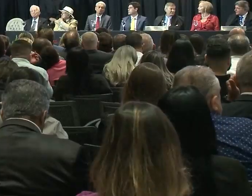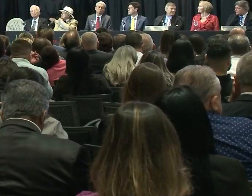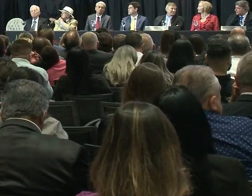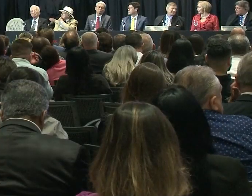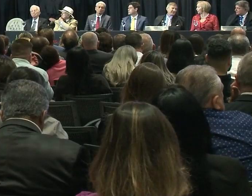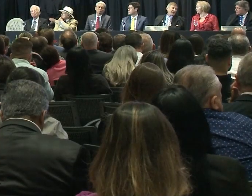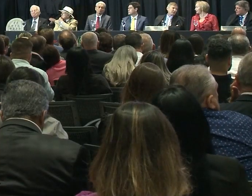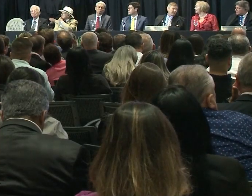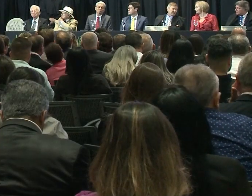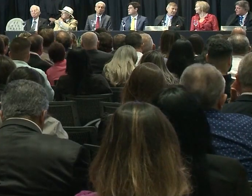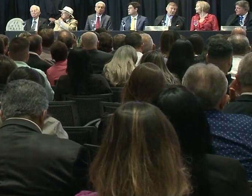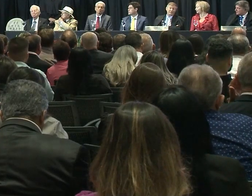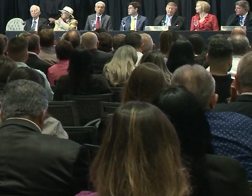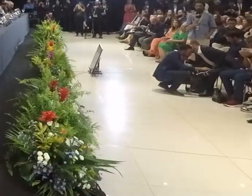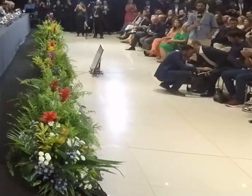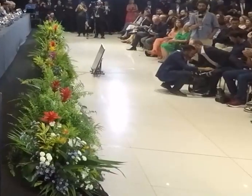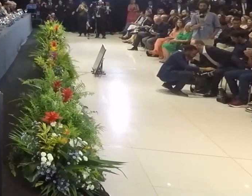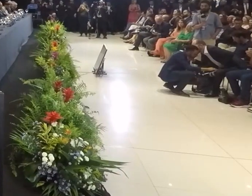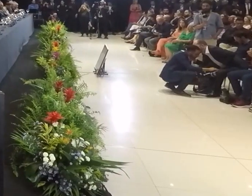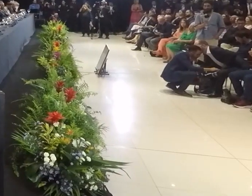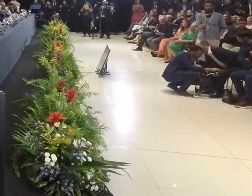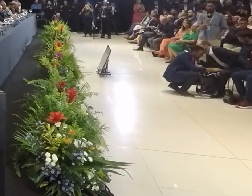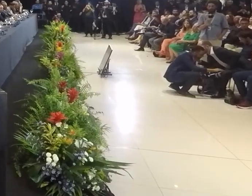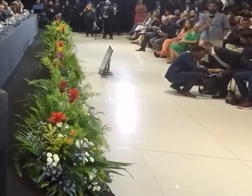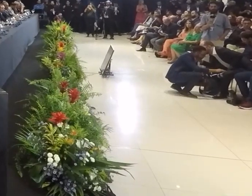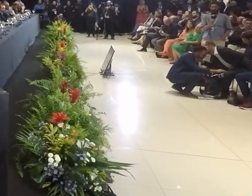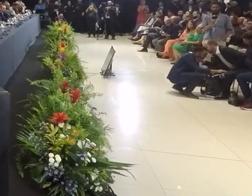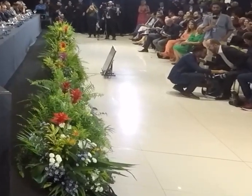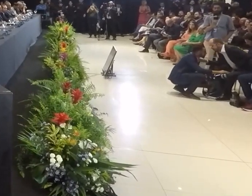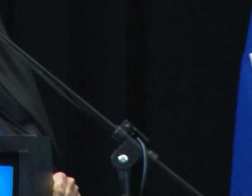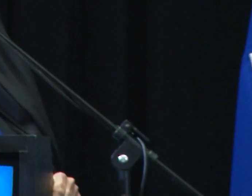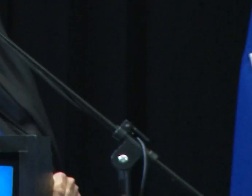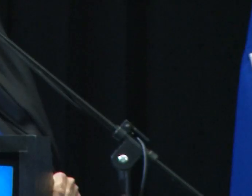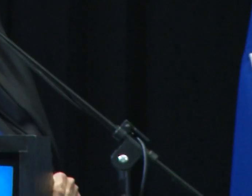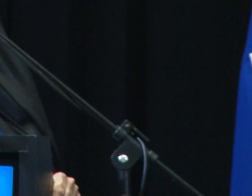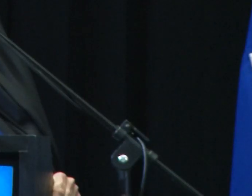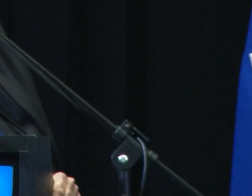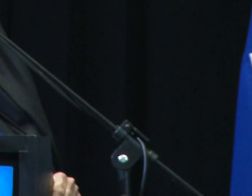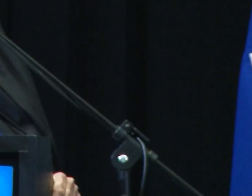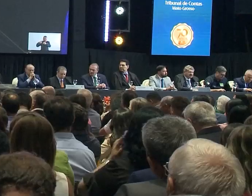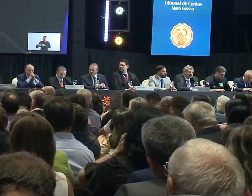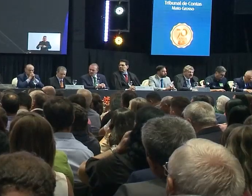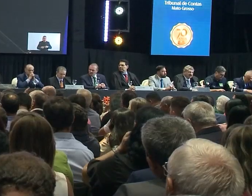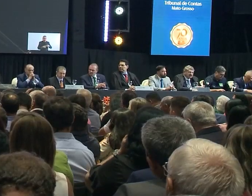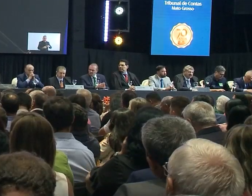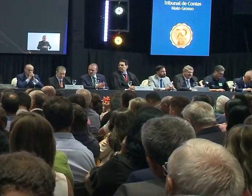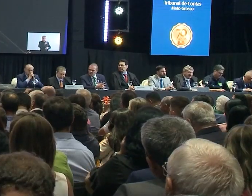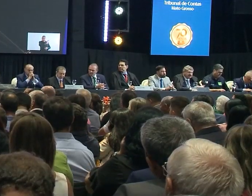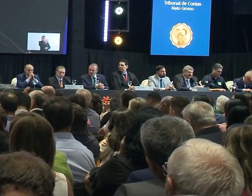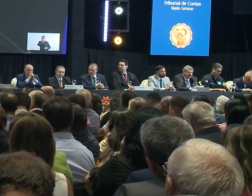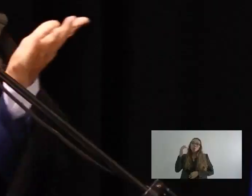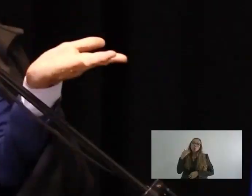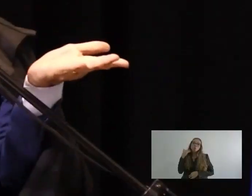Mato Grossense, o conselheiro destacou que vai defender a consolidação do que ele chamou de Pacto por Mato